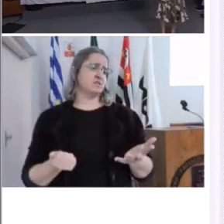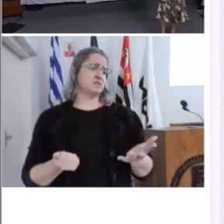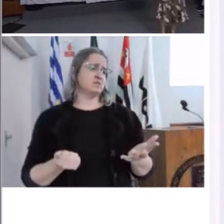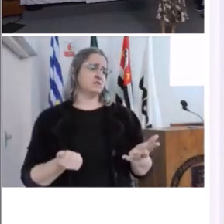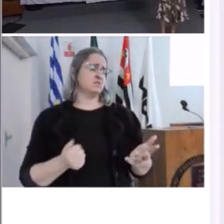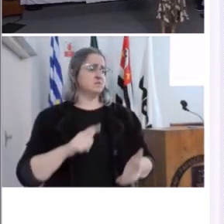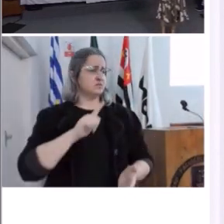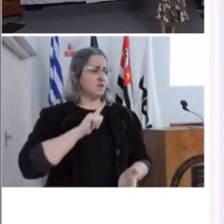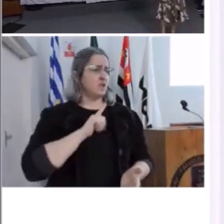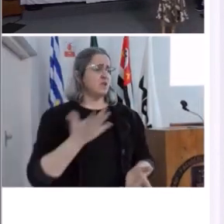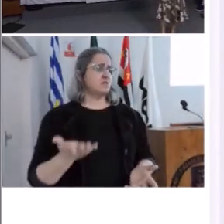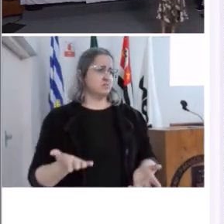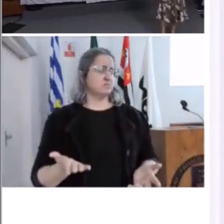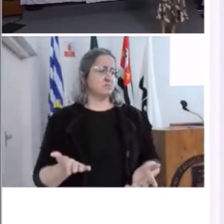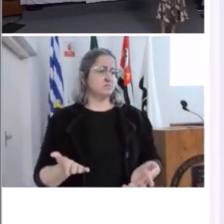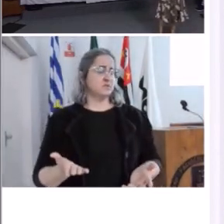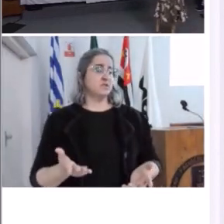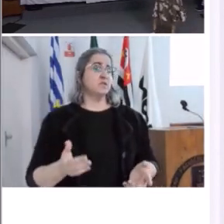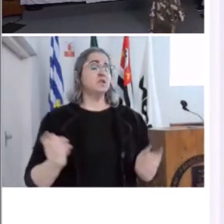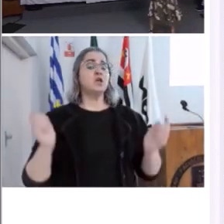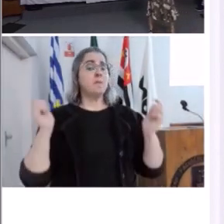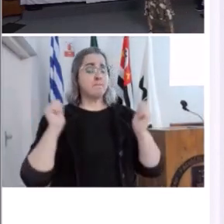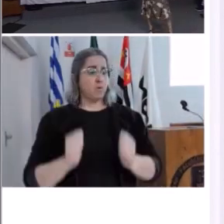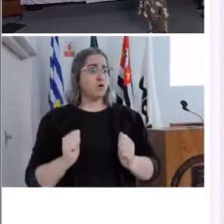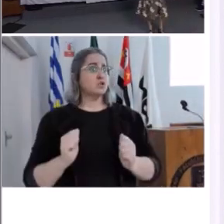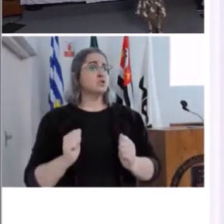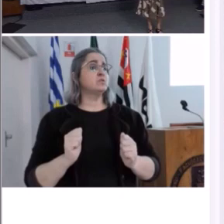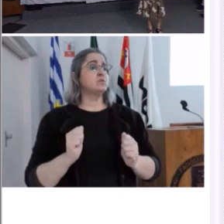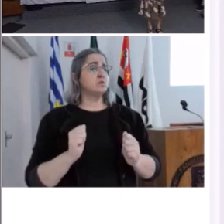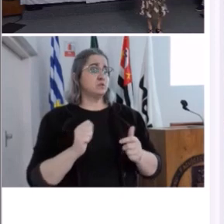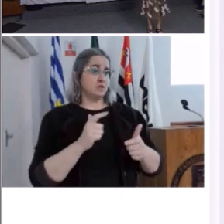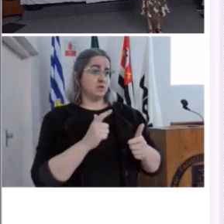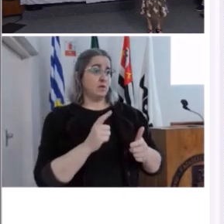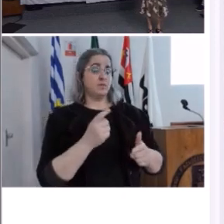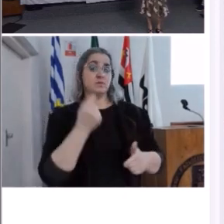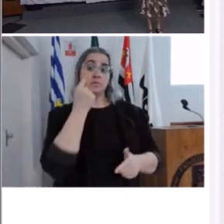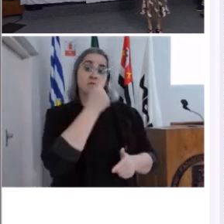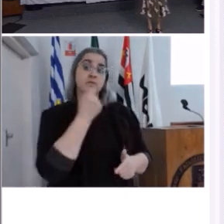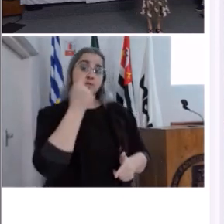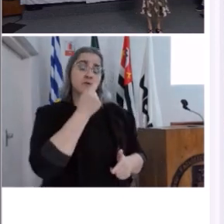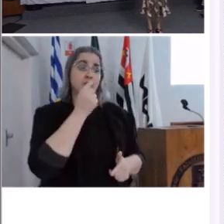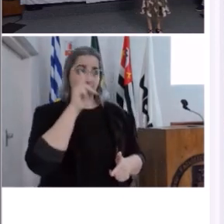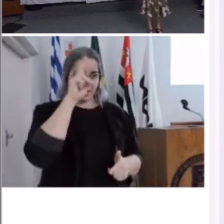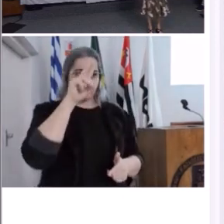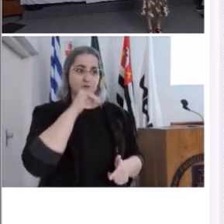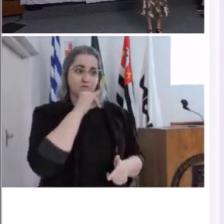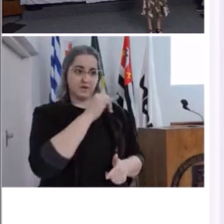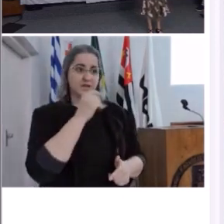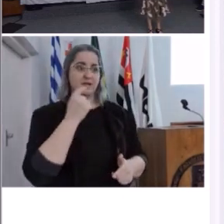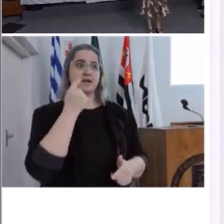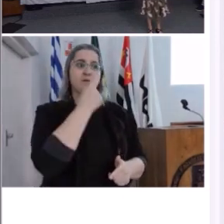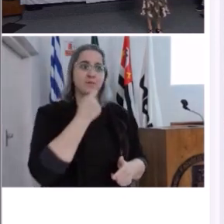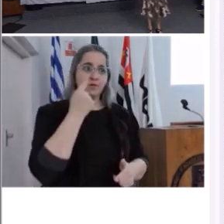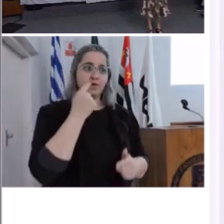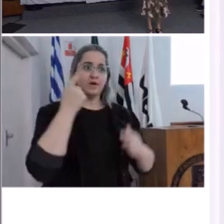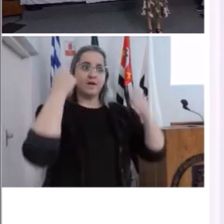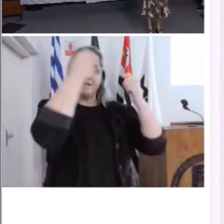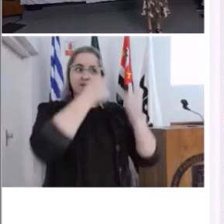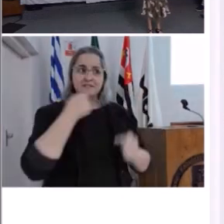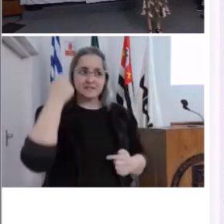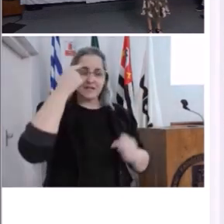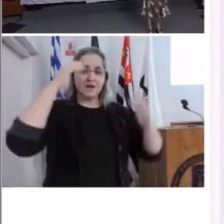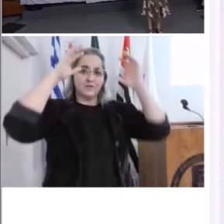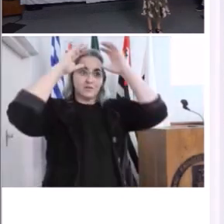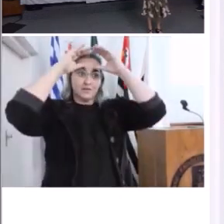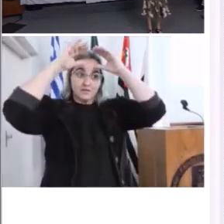síndromes, elas podem ter um comprometimento, como eu falei que a medicina oral pega, maxilo, oro, maxilo, facial. Então,